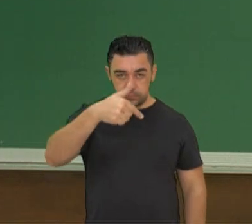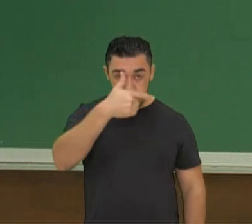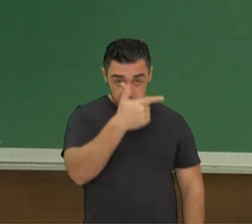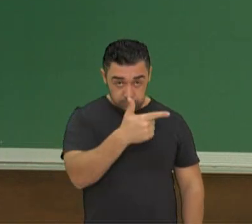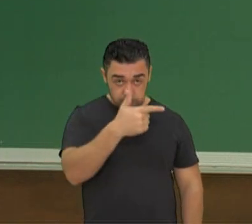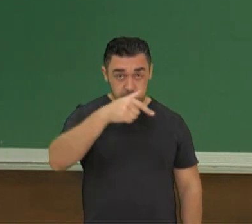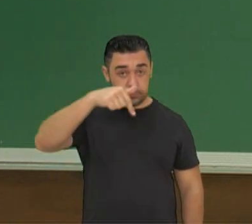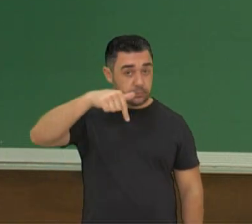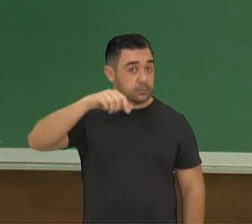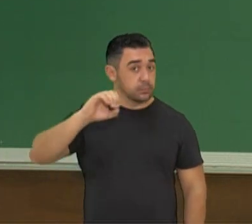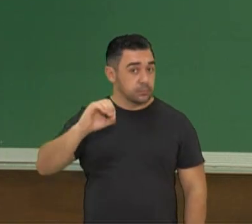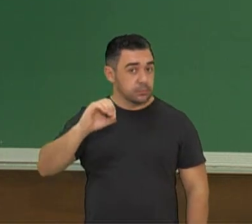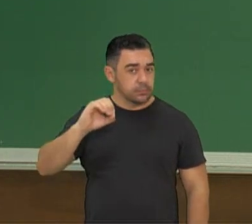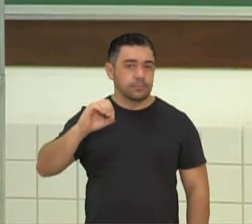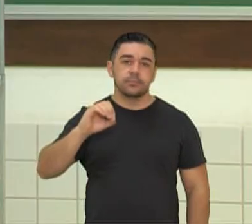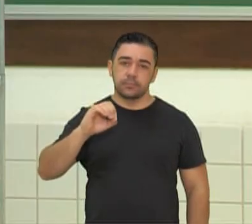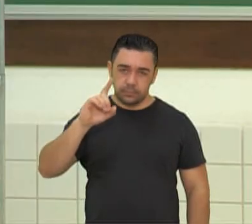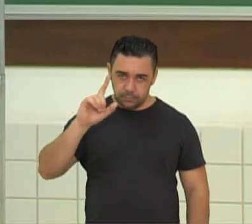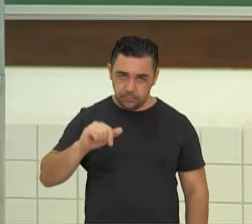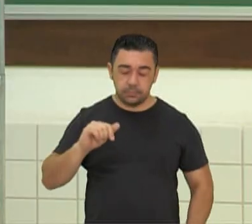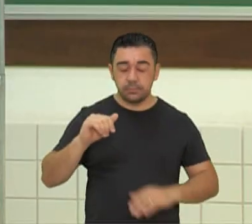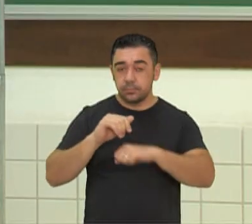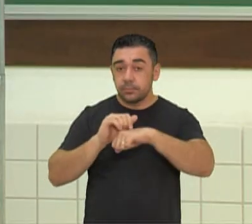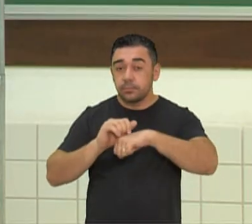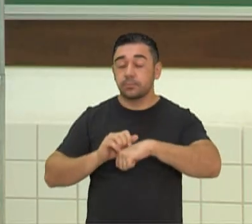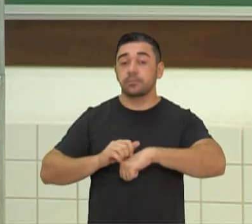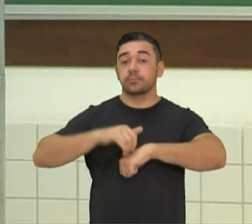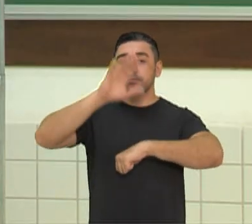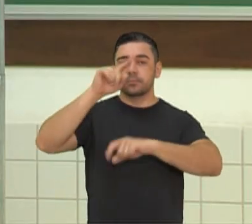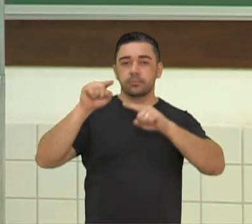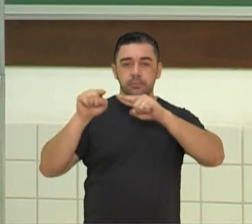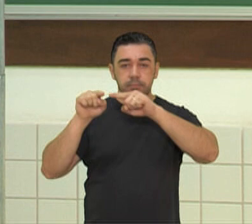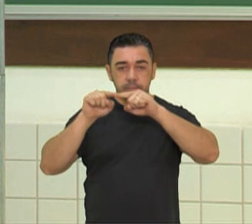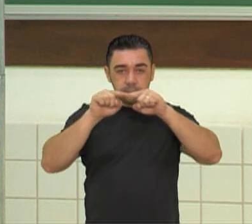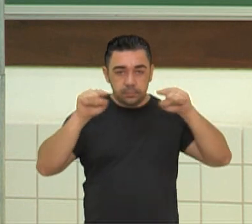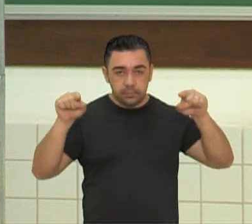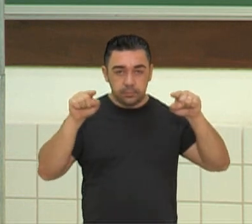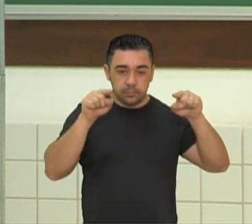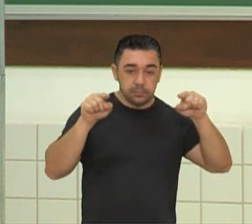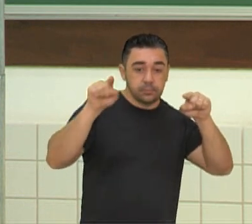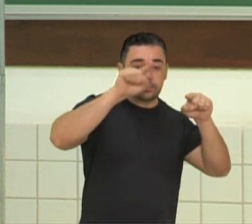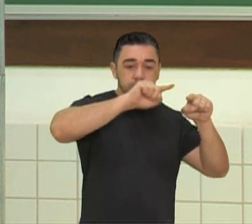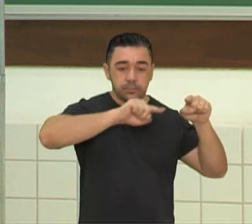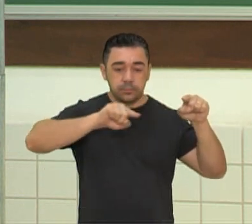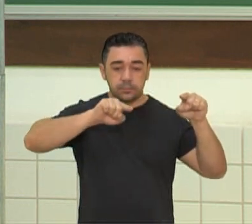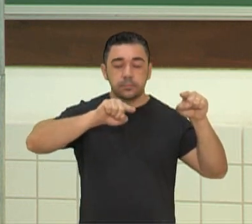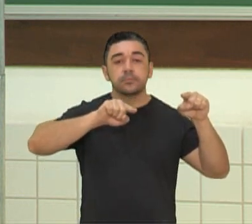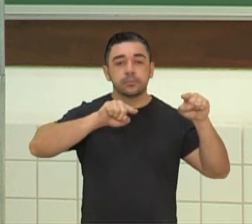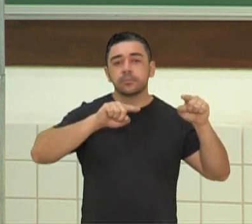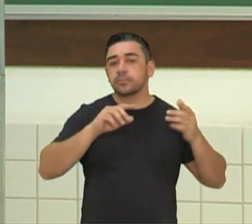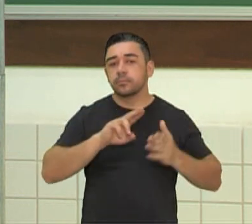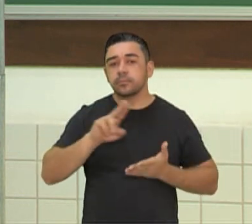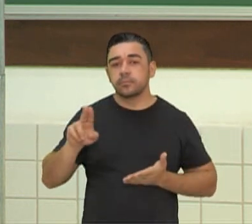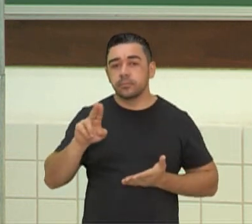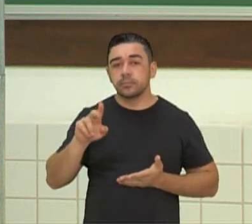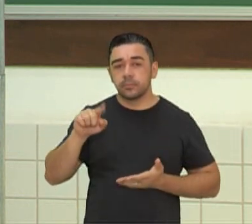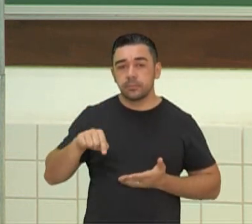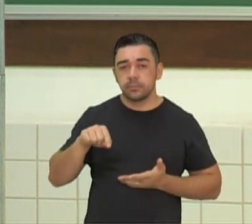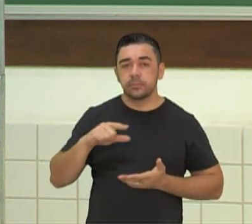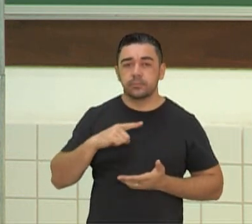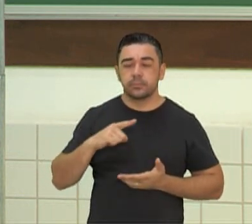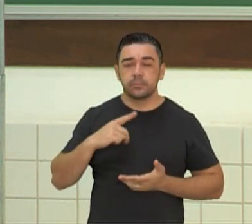completa. 270 graus é mais do que meia volta. Então, ele não é um polígono convexo. E como é que eu chamo? Chamo